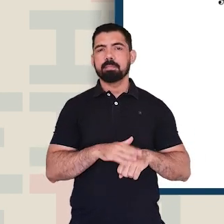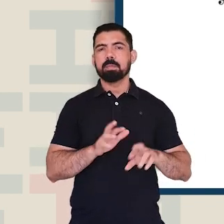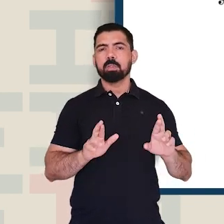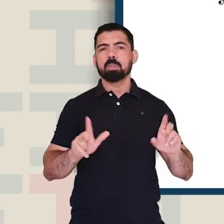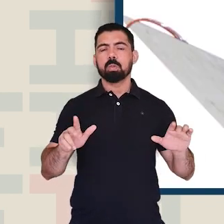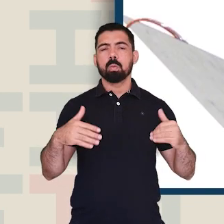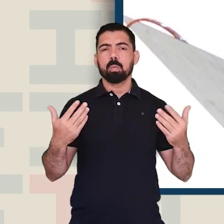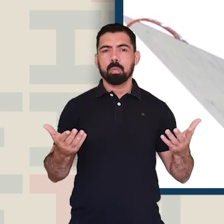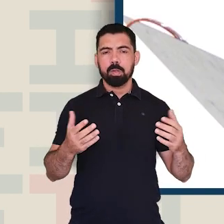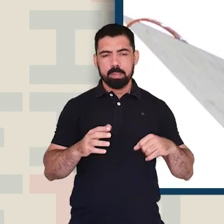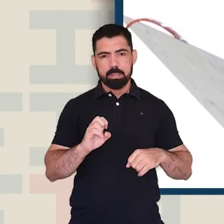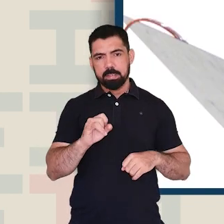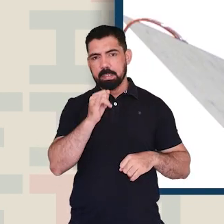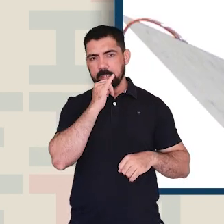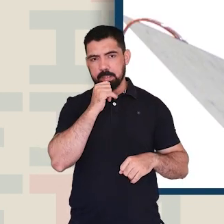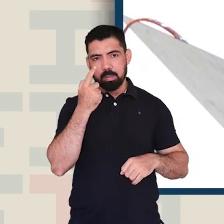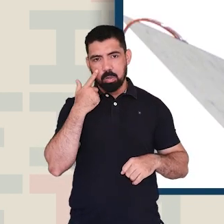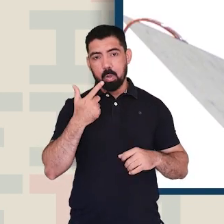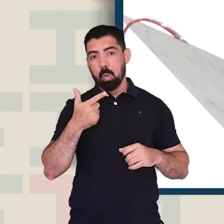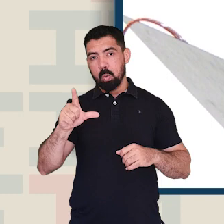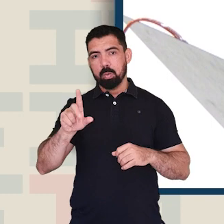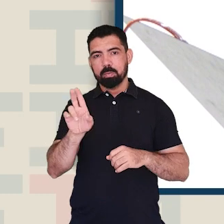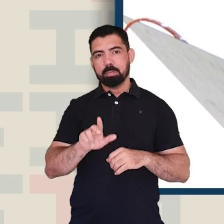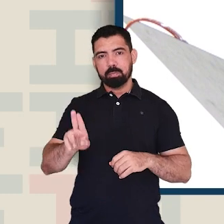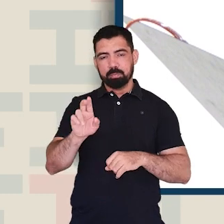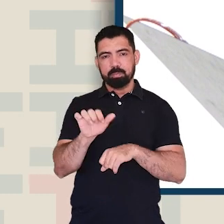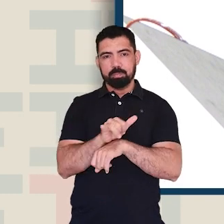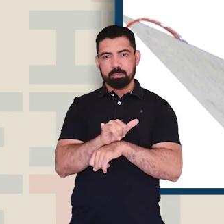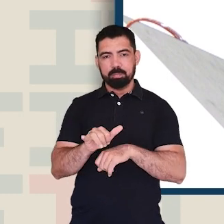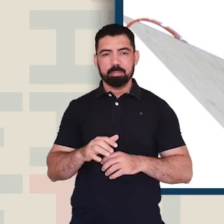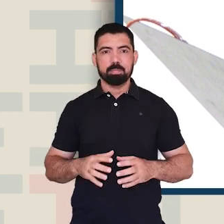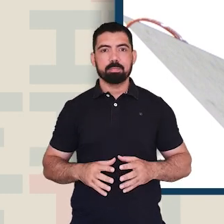Olha a diferença da sonoridade se eu tocar aqui.